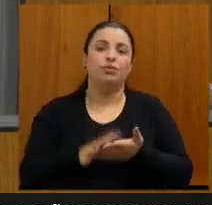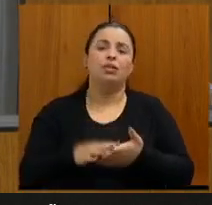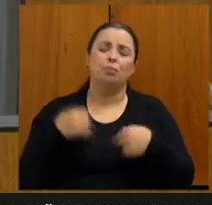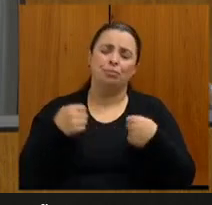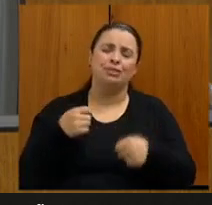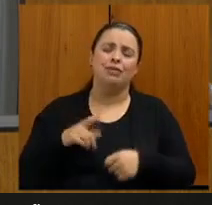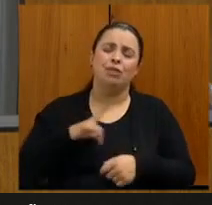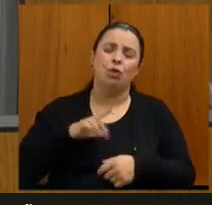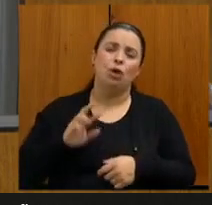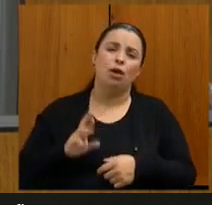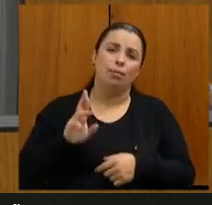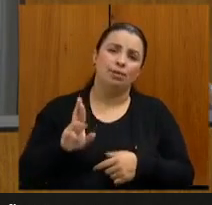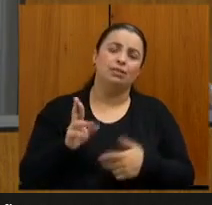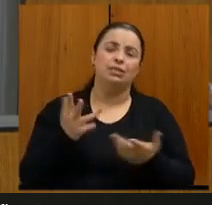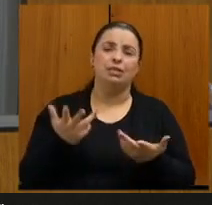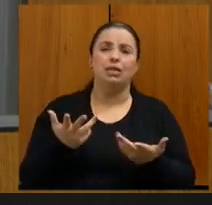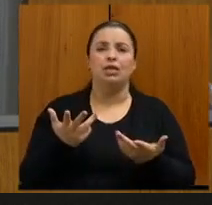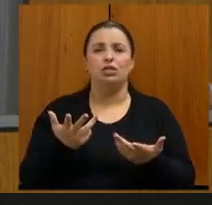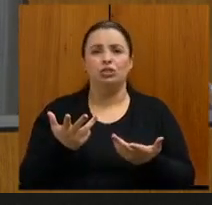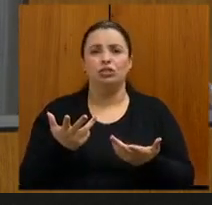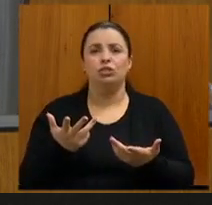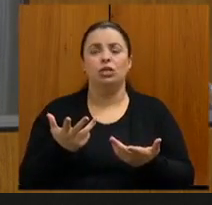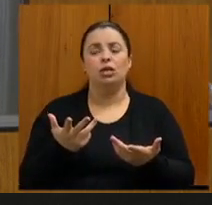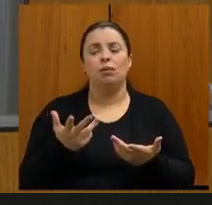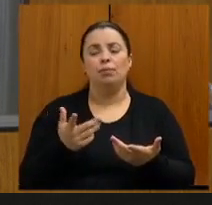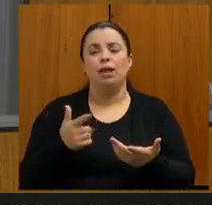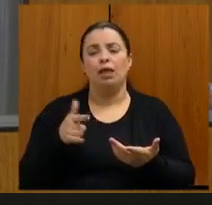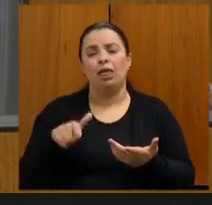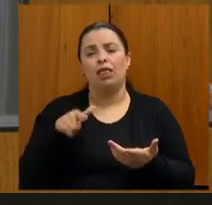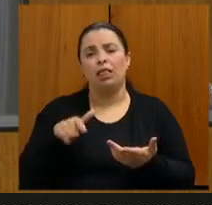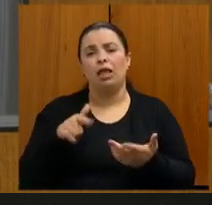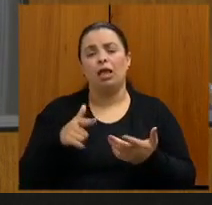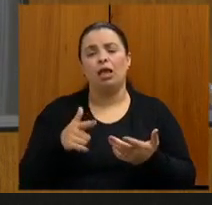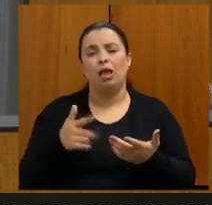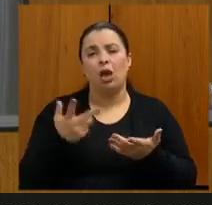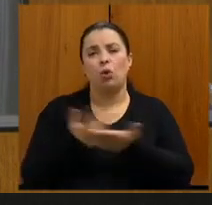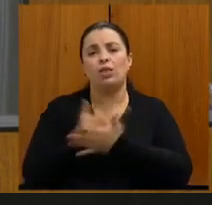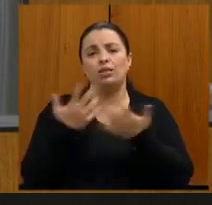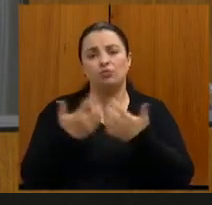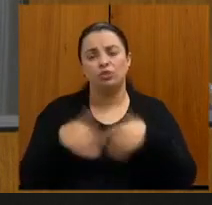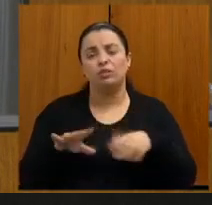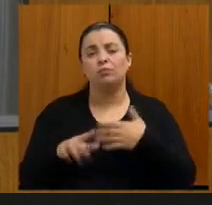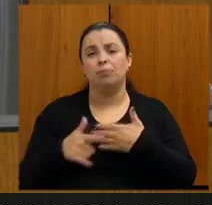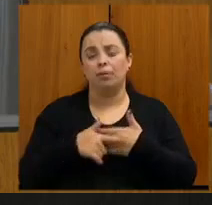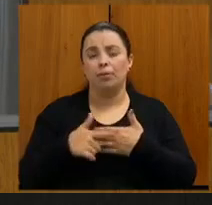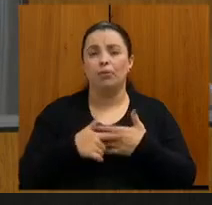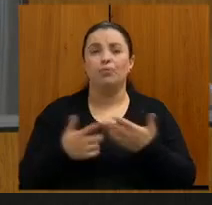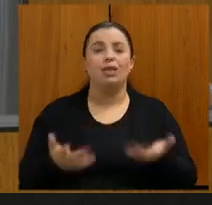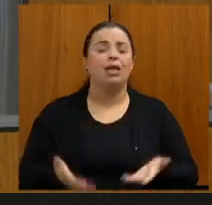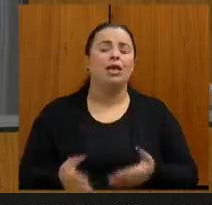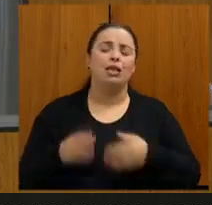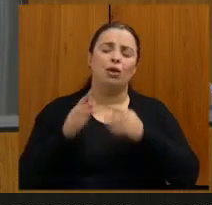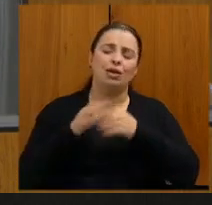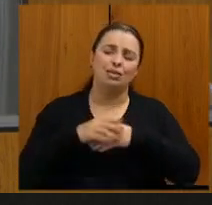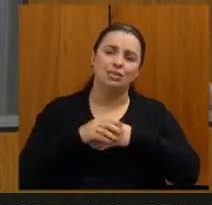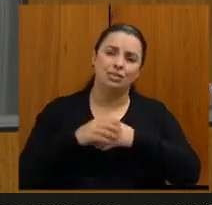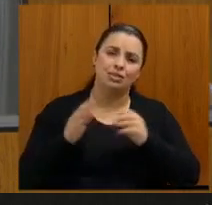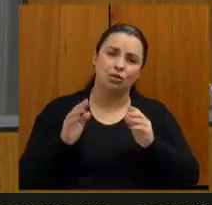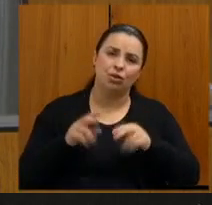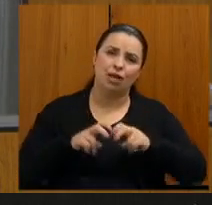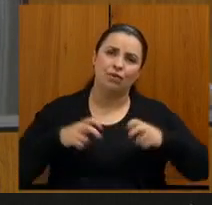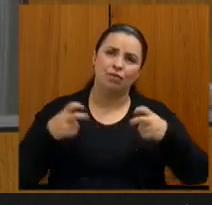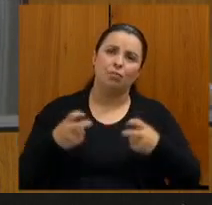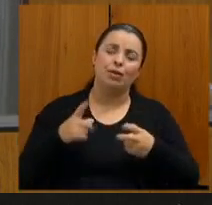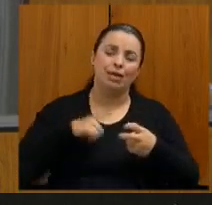Estado nesse sentido que vai a comprir esse papel no mais a saudar aqui essa audiências que é vida longa à mesa de negociação a